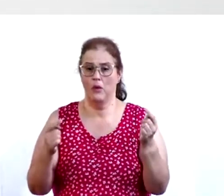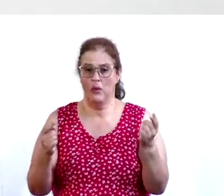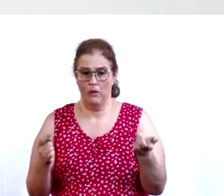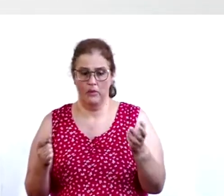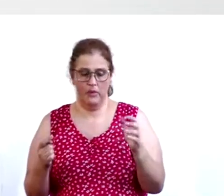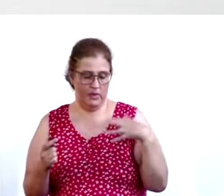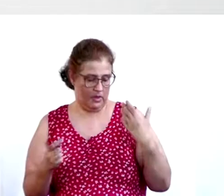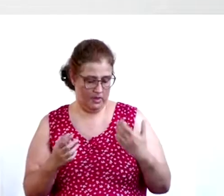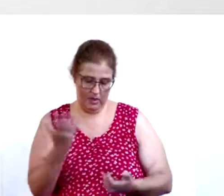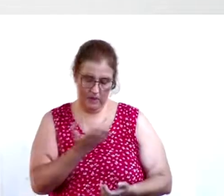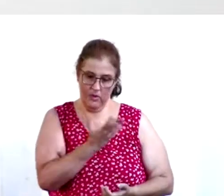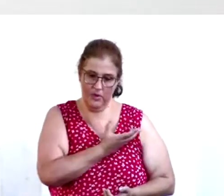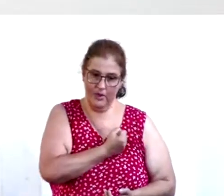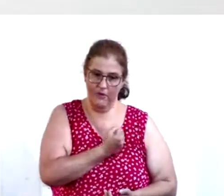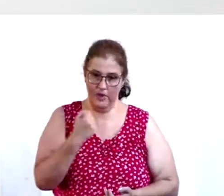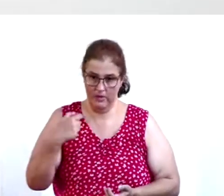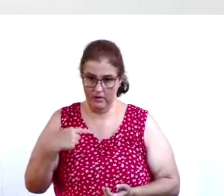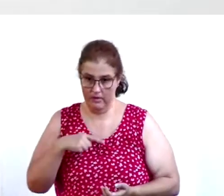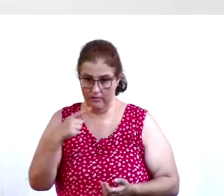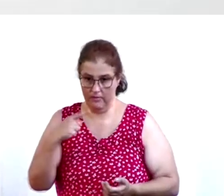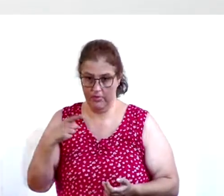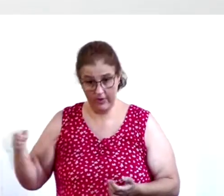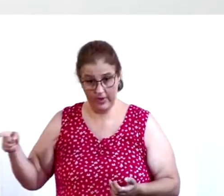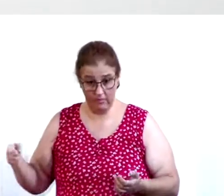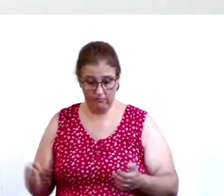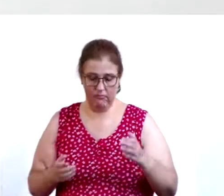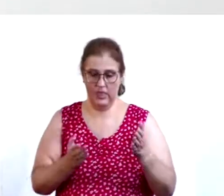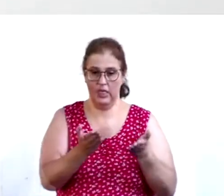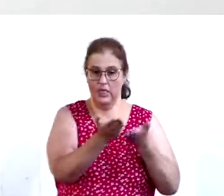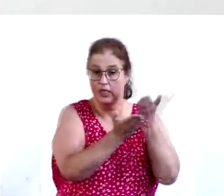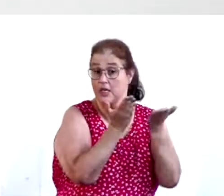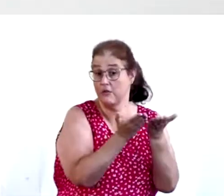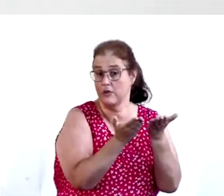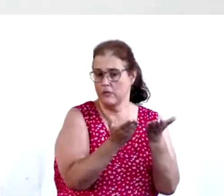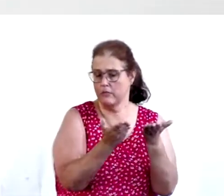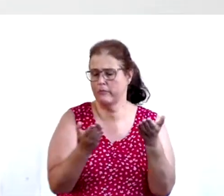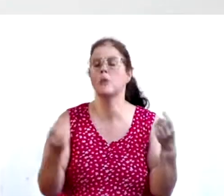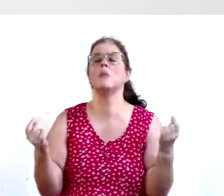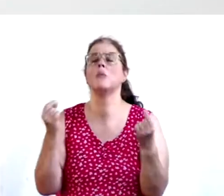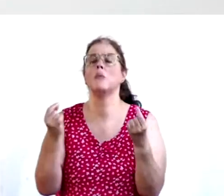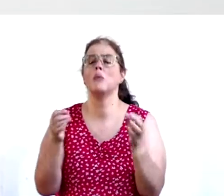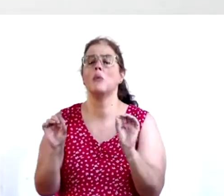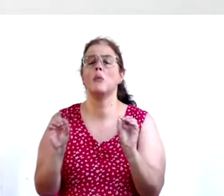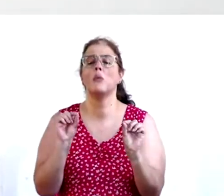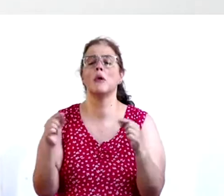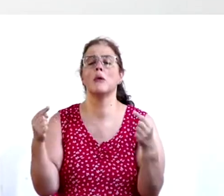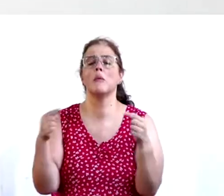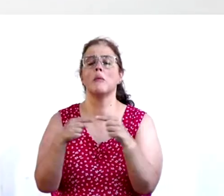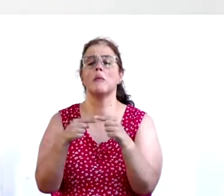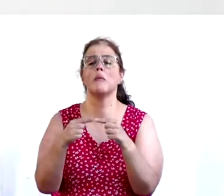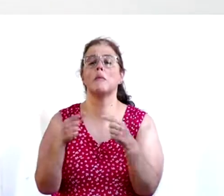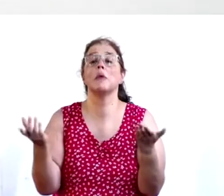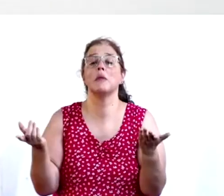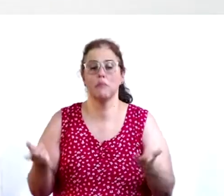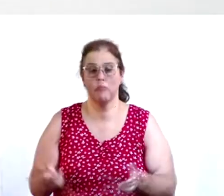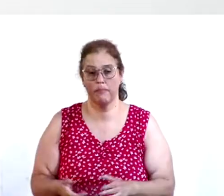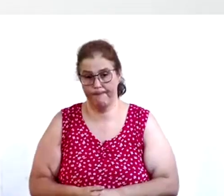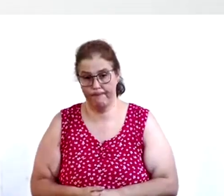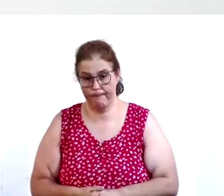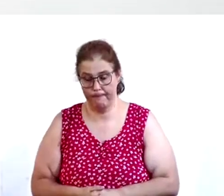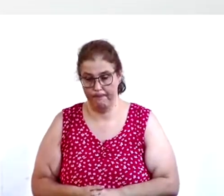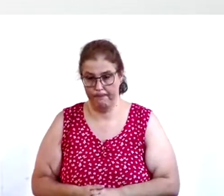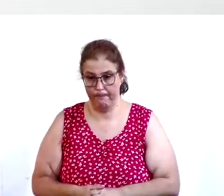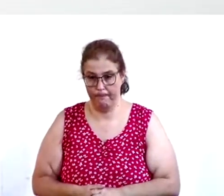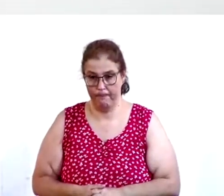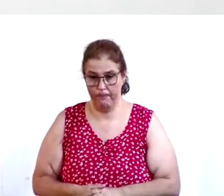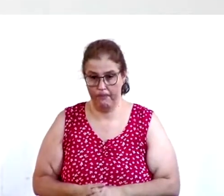salvação e serviço? Qual a relação que há entre o estado que temos, o